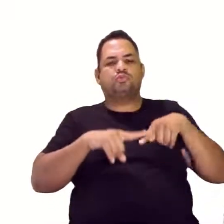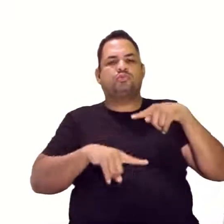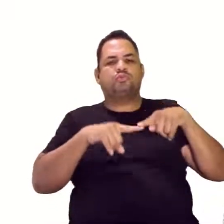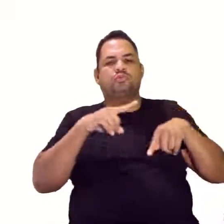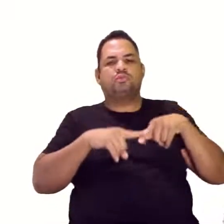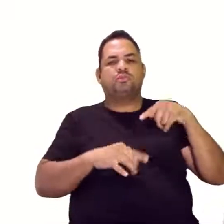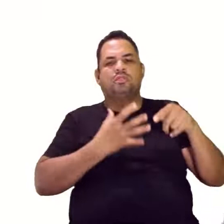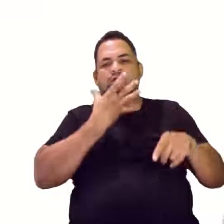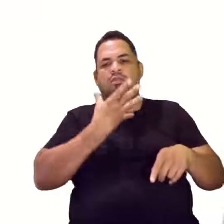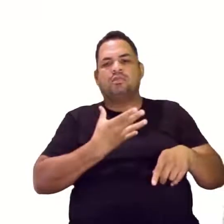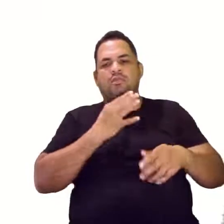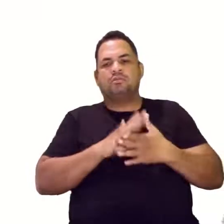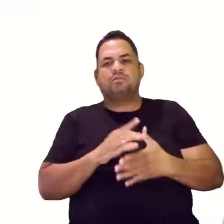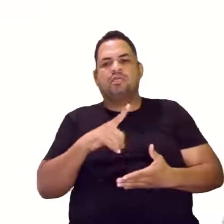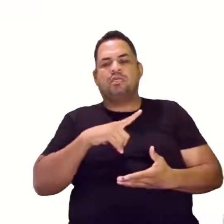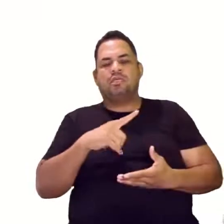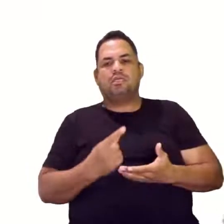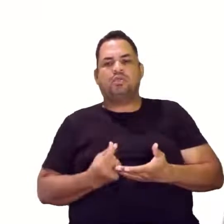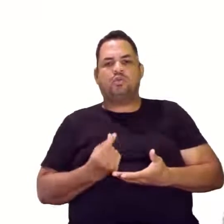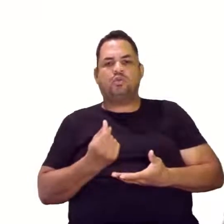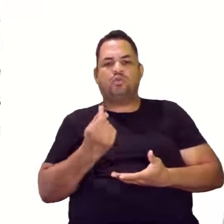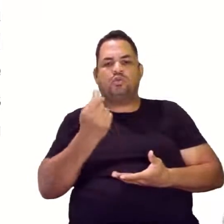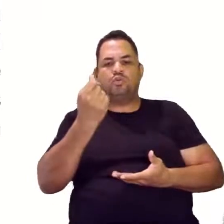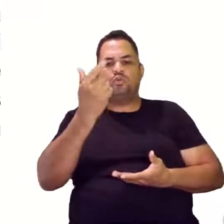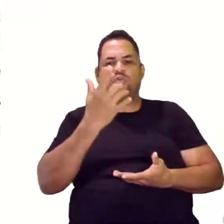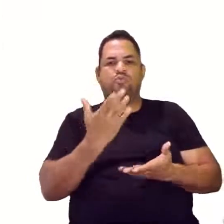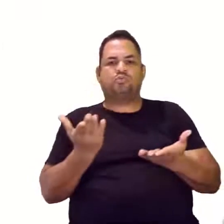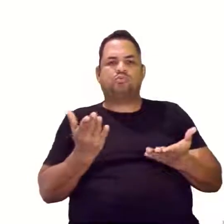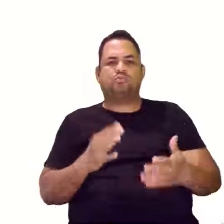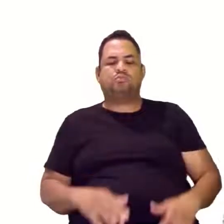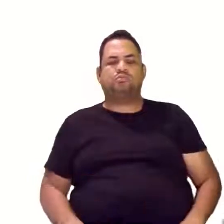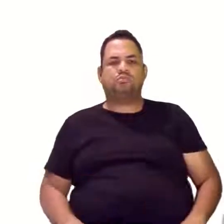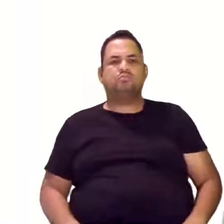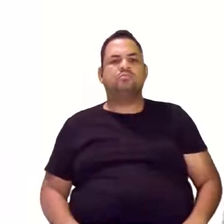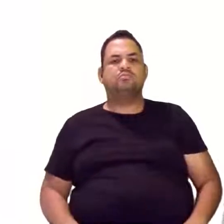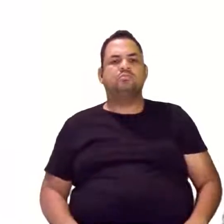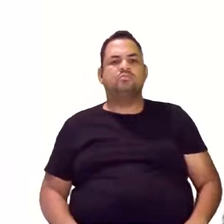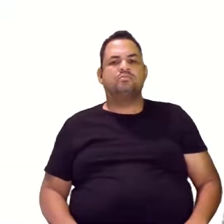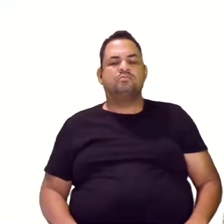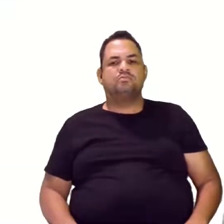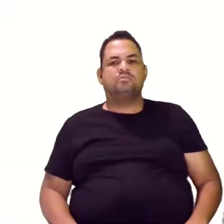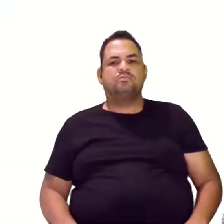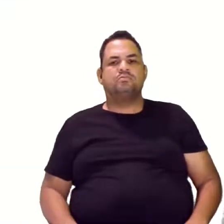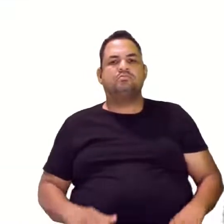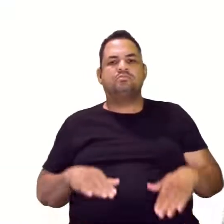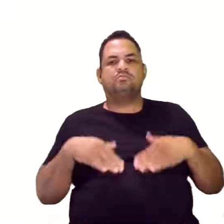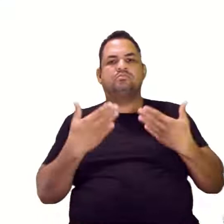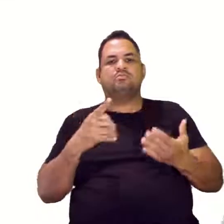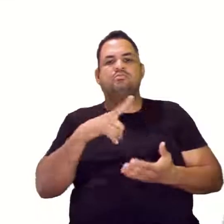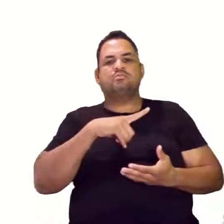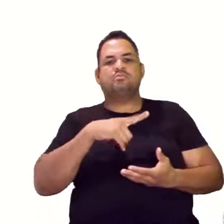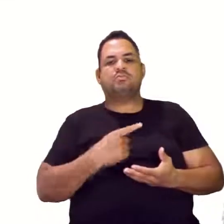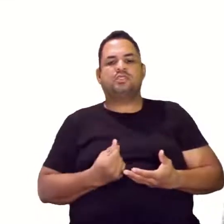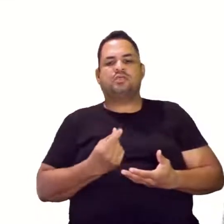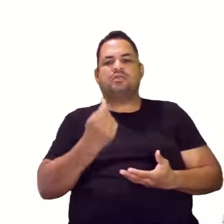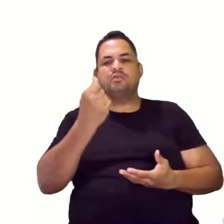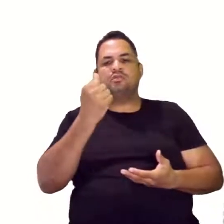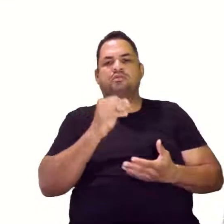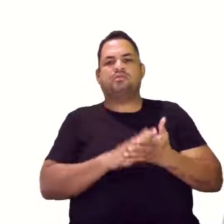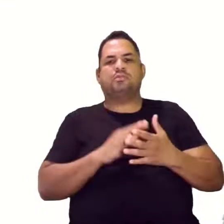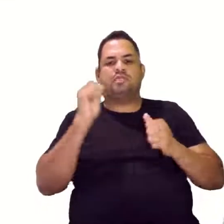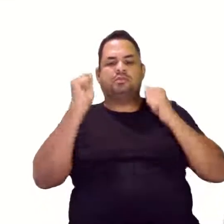maior lucro líquido para o fabricante? É só multiplicar, então? Oh, já estou avançando aqui. Qual é o que gera maior lucro para